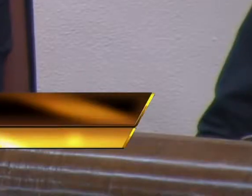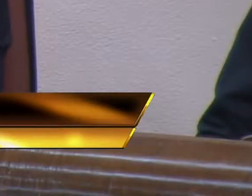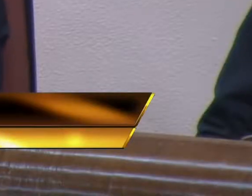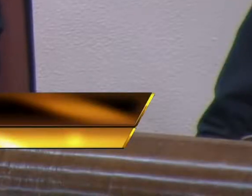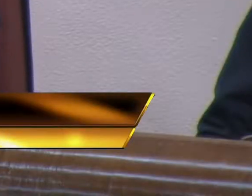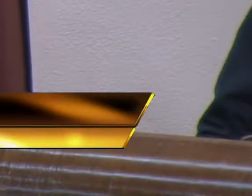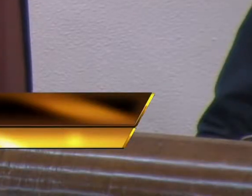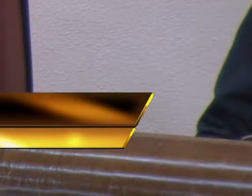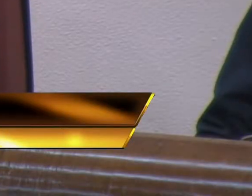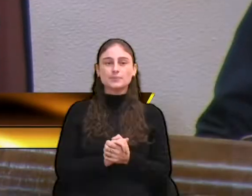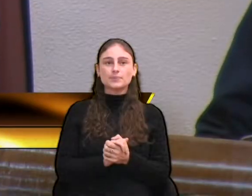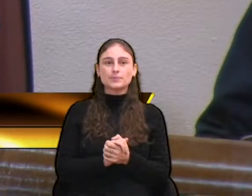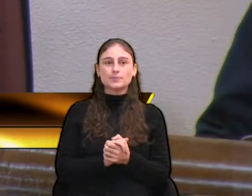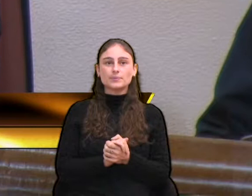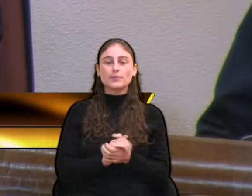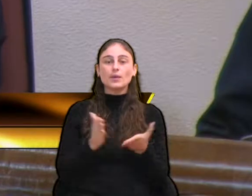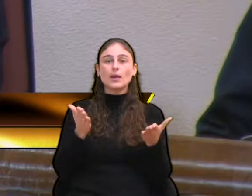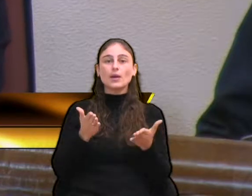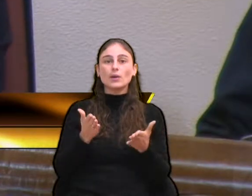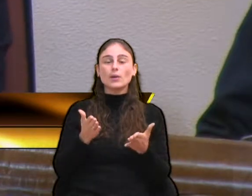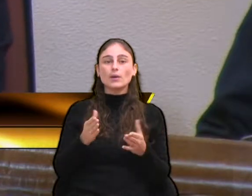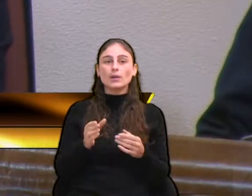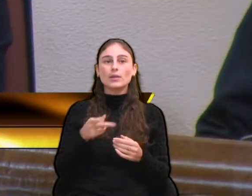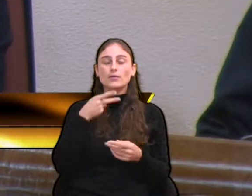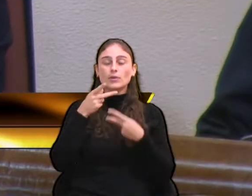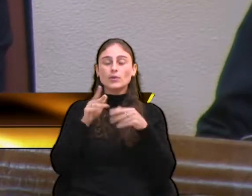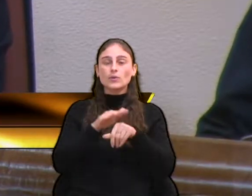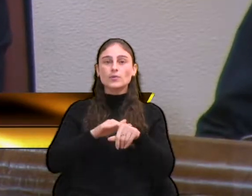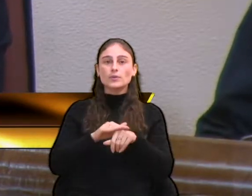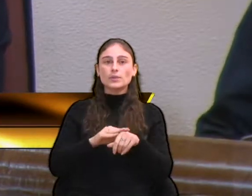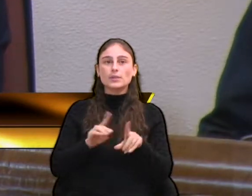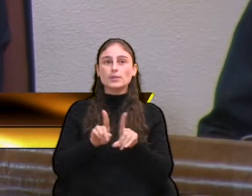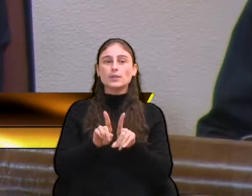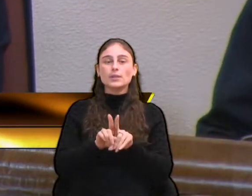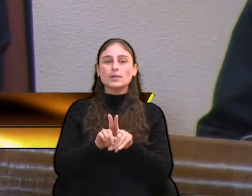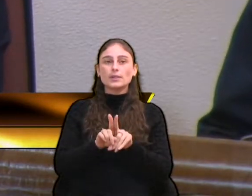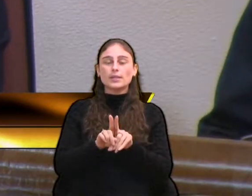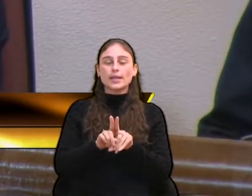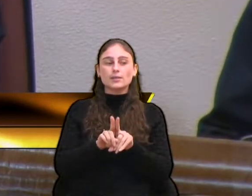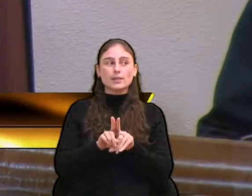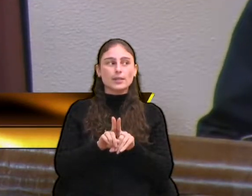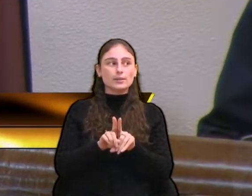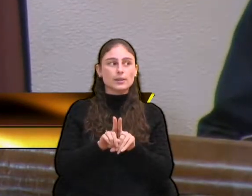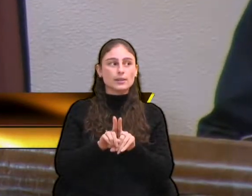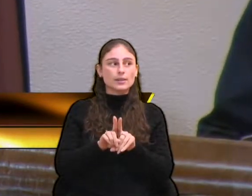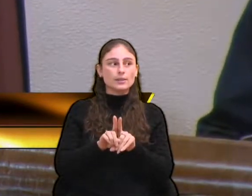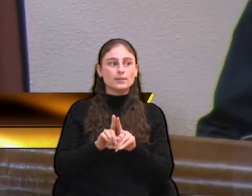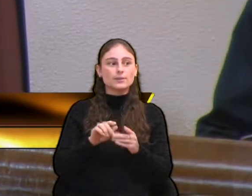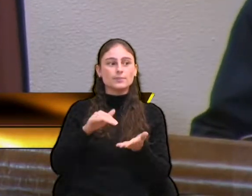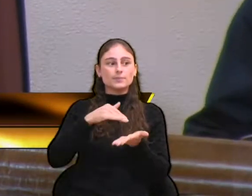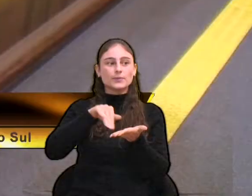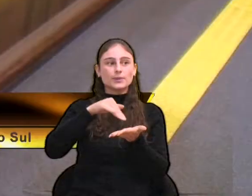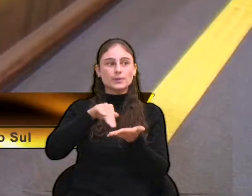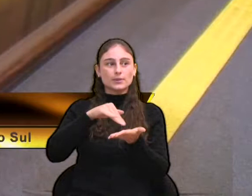cantos. Nesse momento, passo a palavra à secretária da Cultura, Adriana Antunes, neste ato, representando a Prefeitura Municipal.